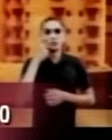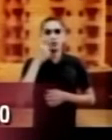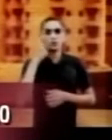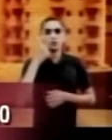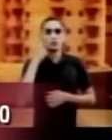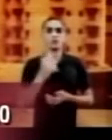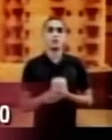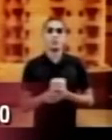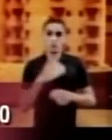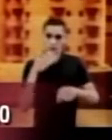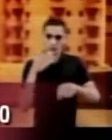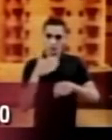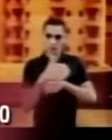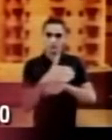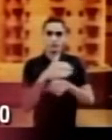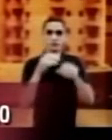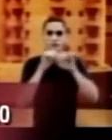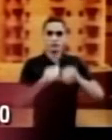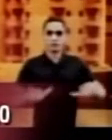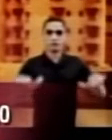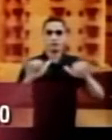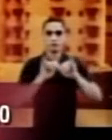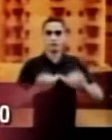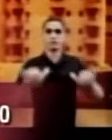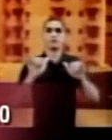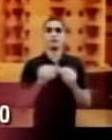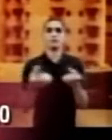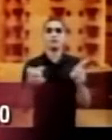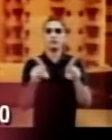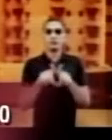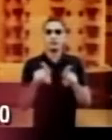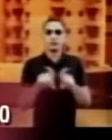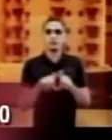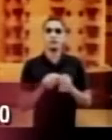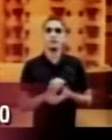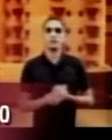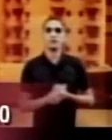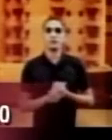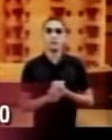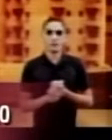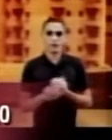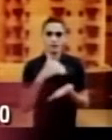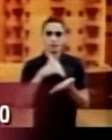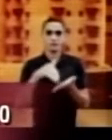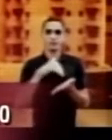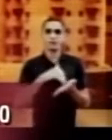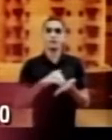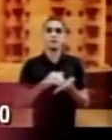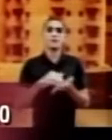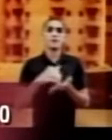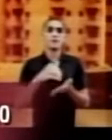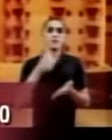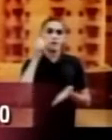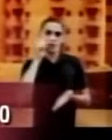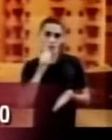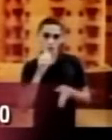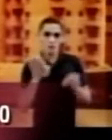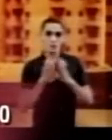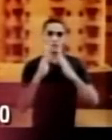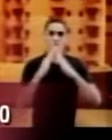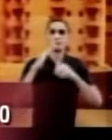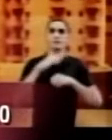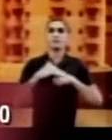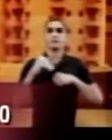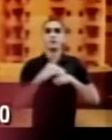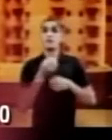Domingos Carvalho, que participa dessa transmissão através de uma parceria entre a Secretaria da Mulher e o Lar de